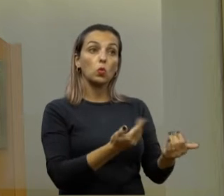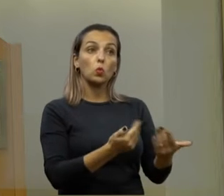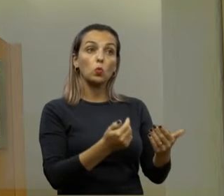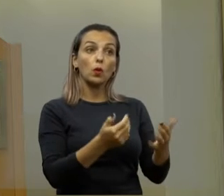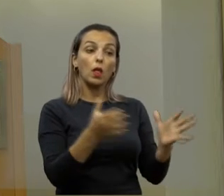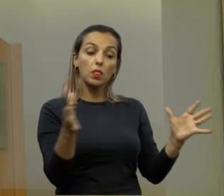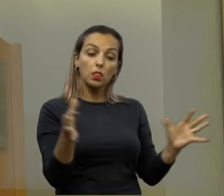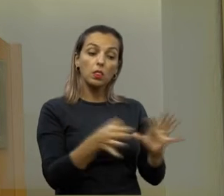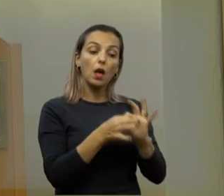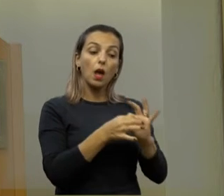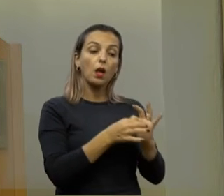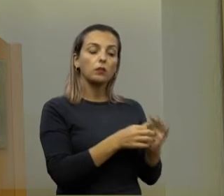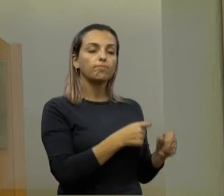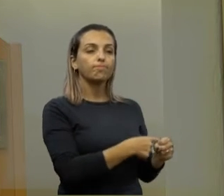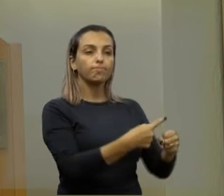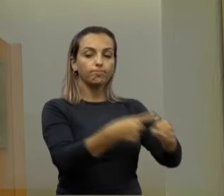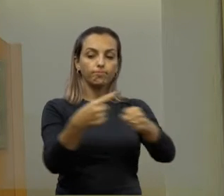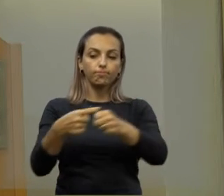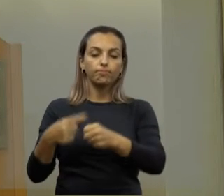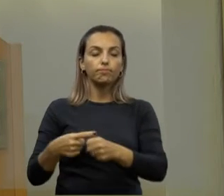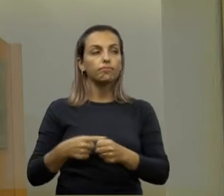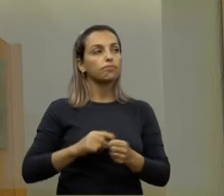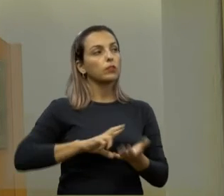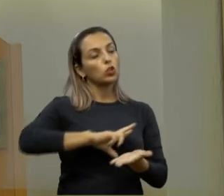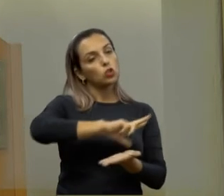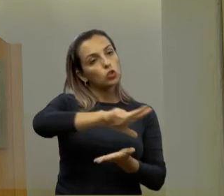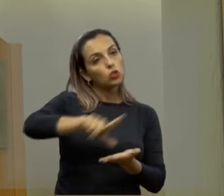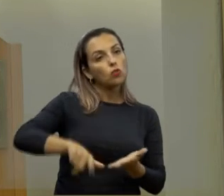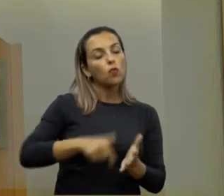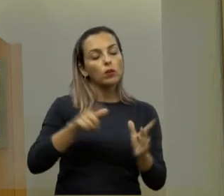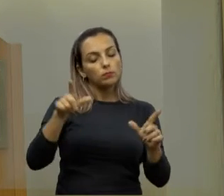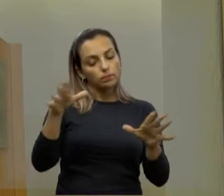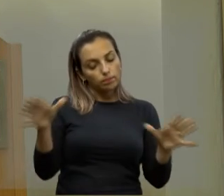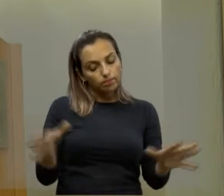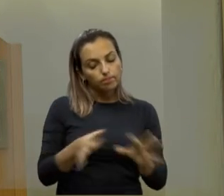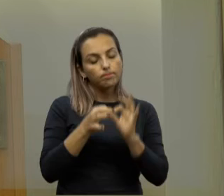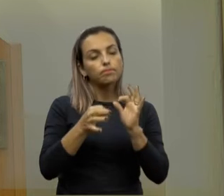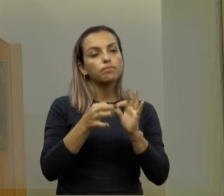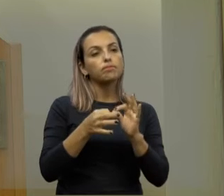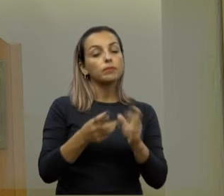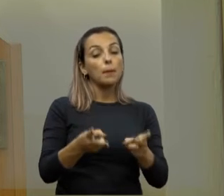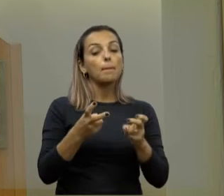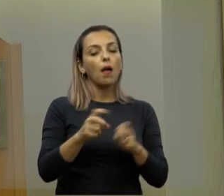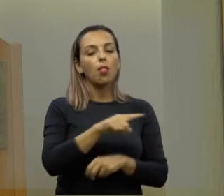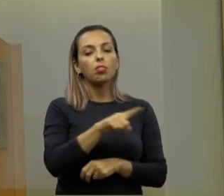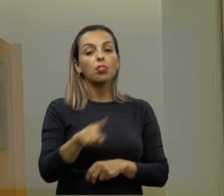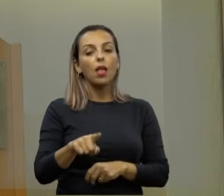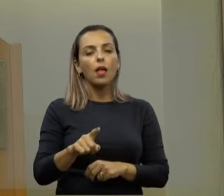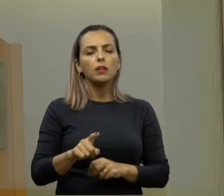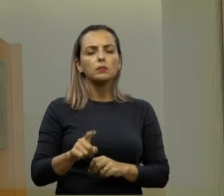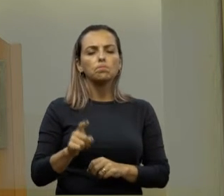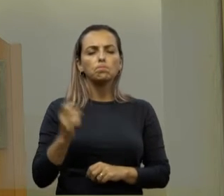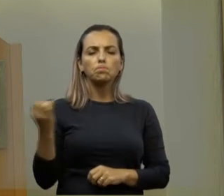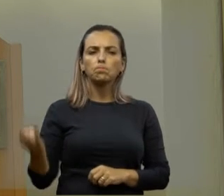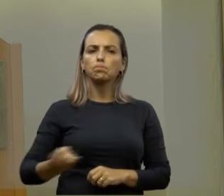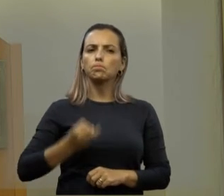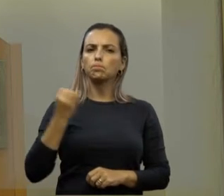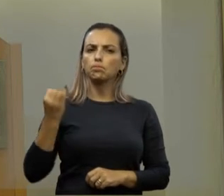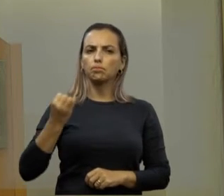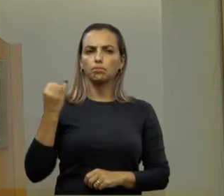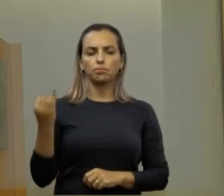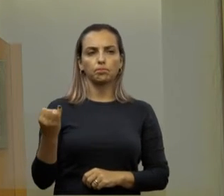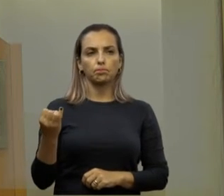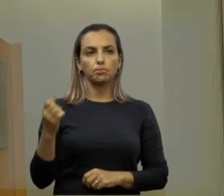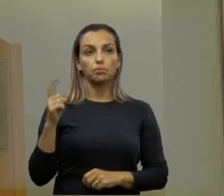de diversos locais da nossa cidade percebe que eles são uma potência e aí